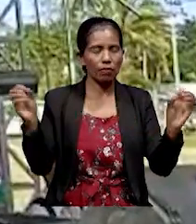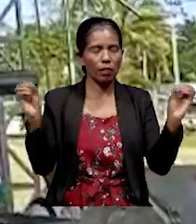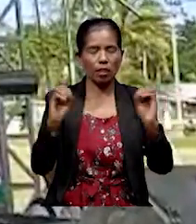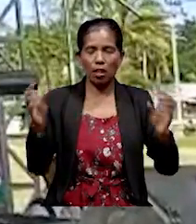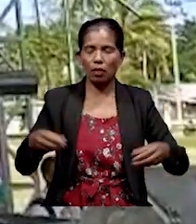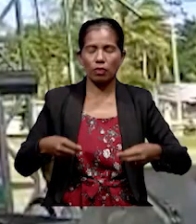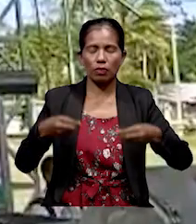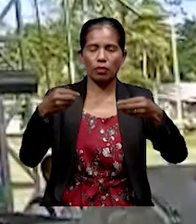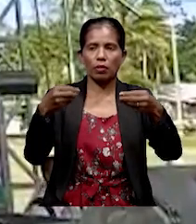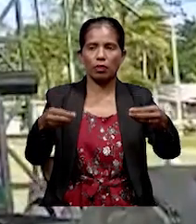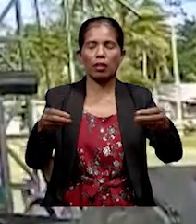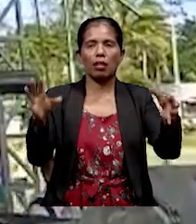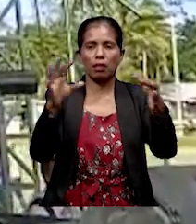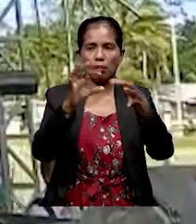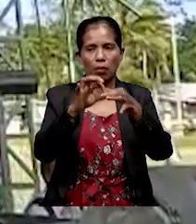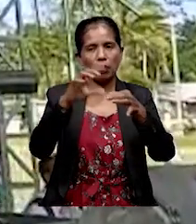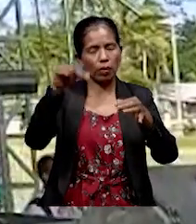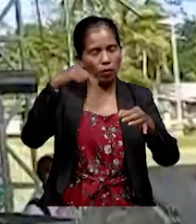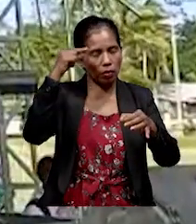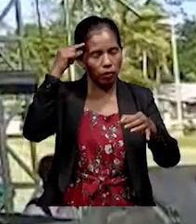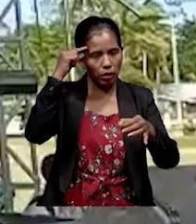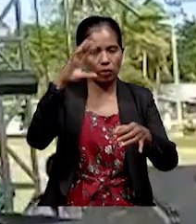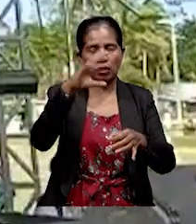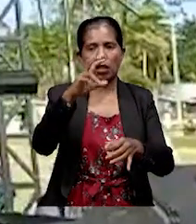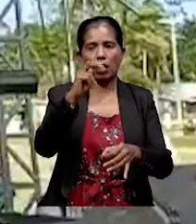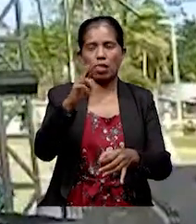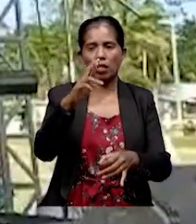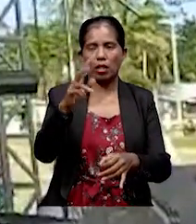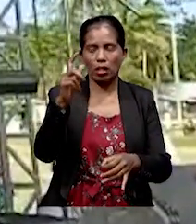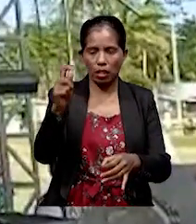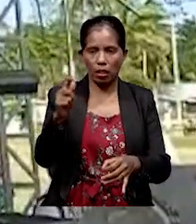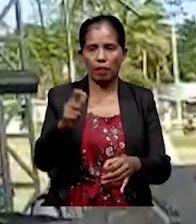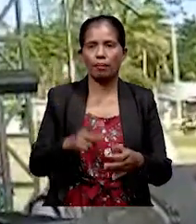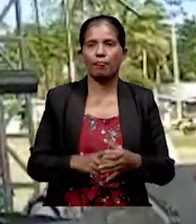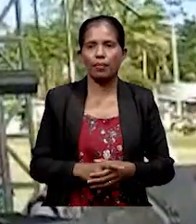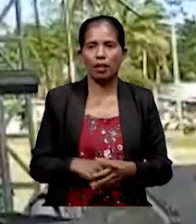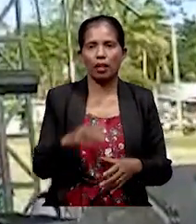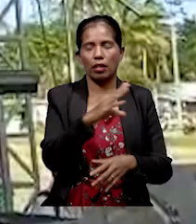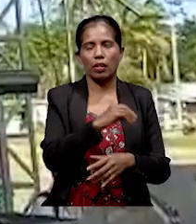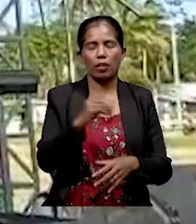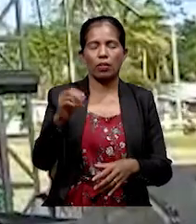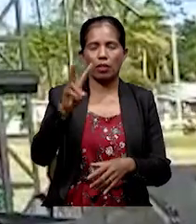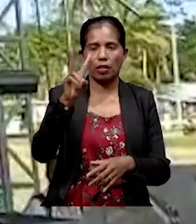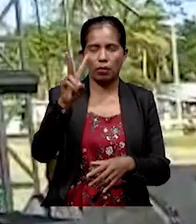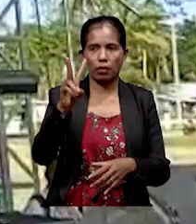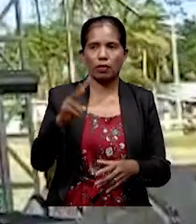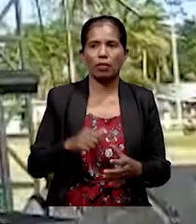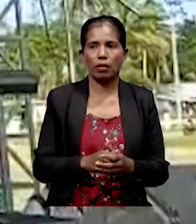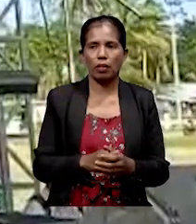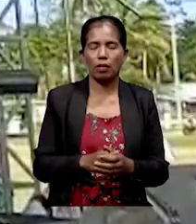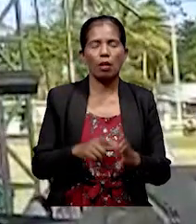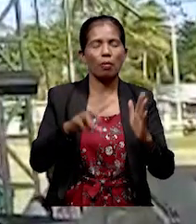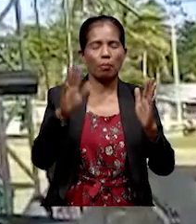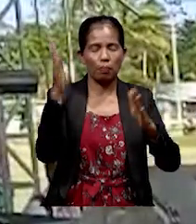posse, ba membros do governo senerte. E. Na rua, junto. Problema é ruim, não